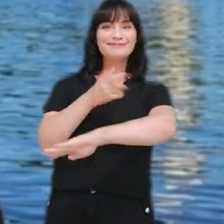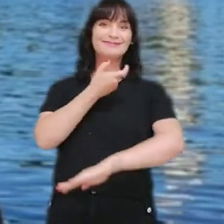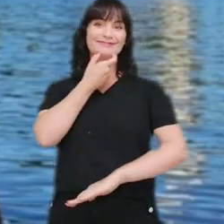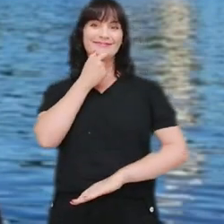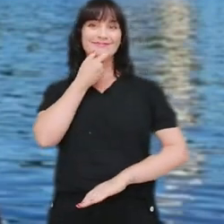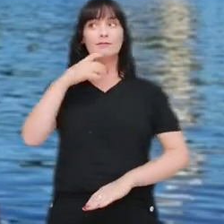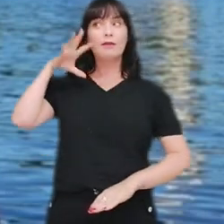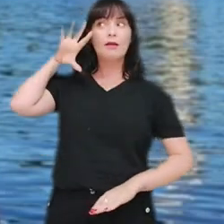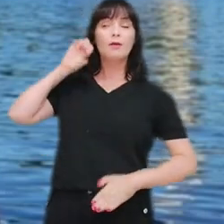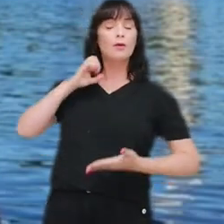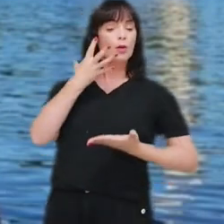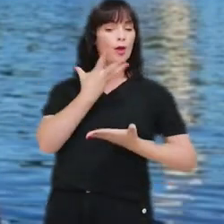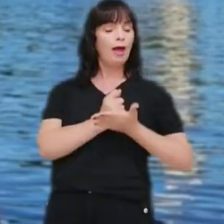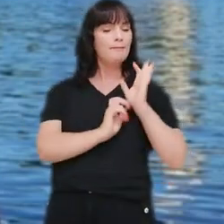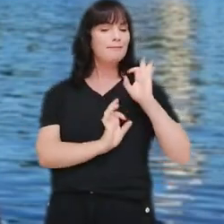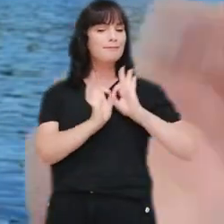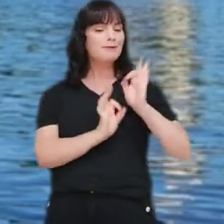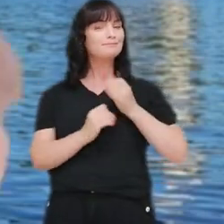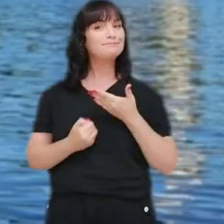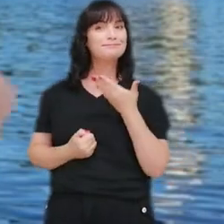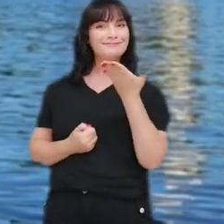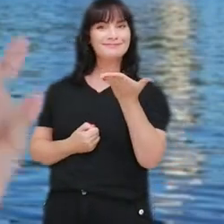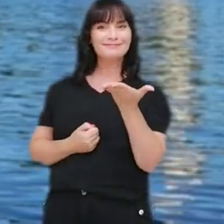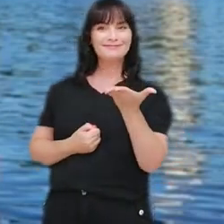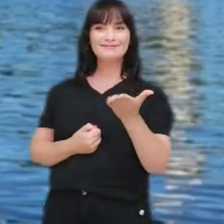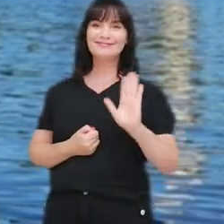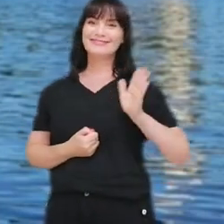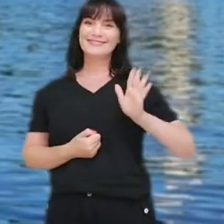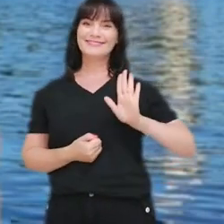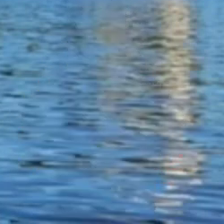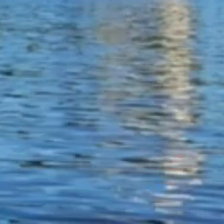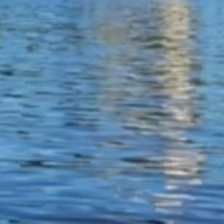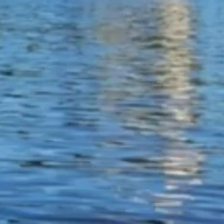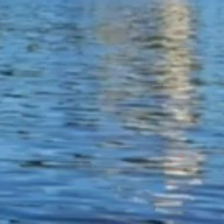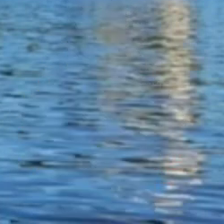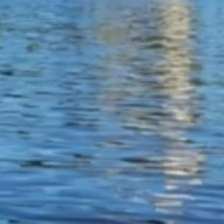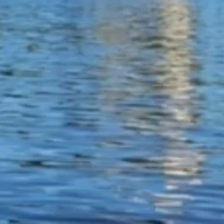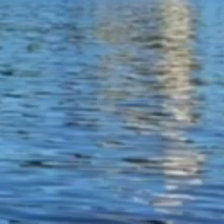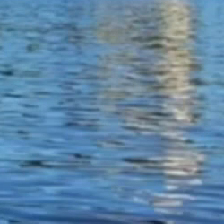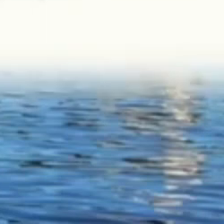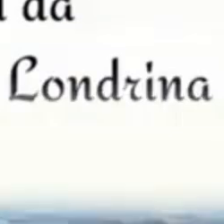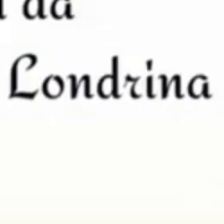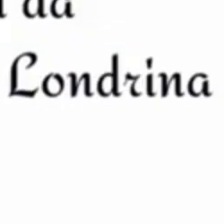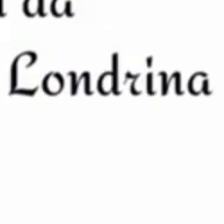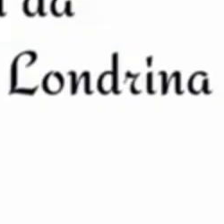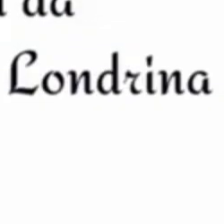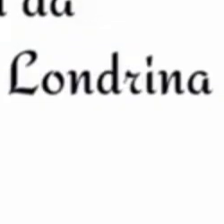o podcast que preparamos para você. Bye, see you.